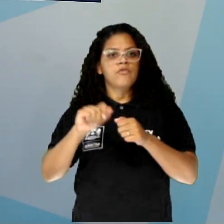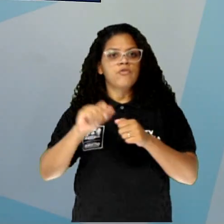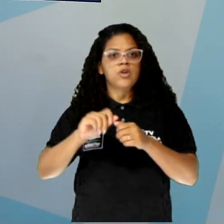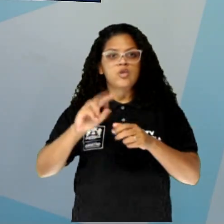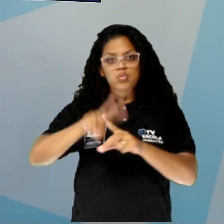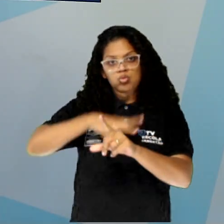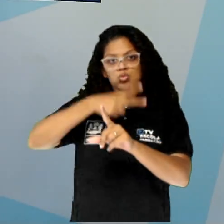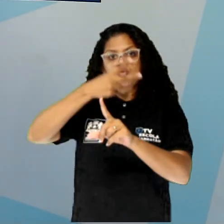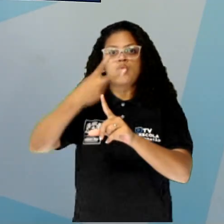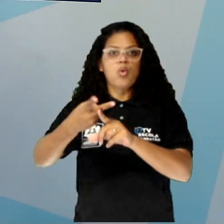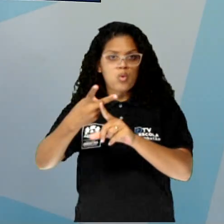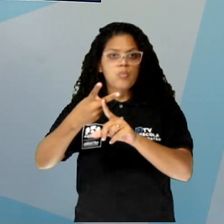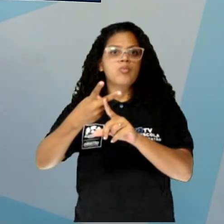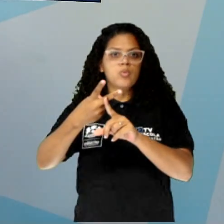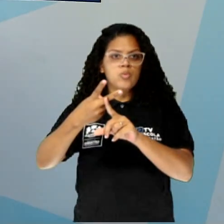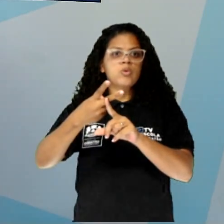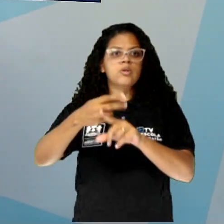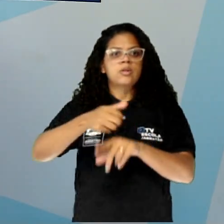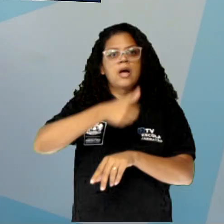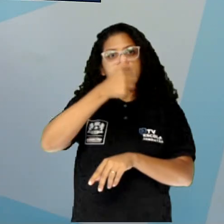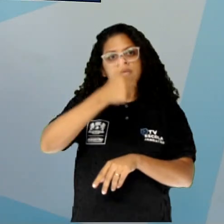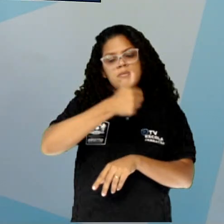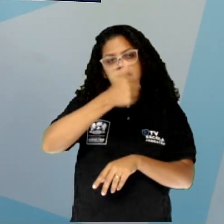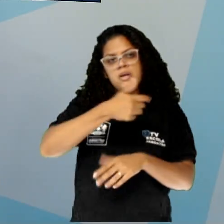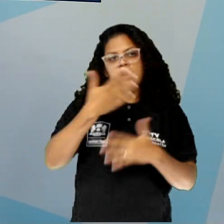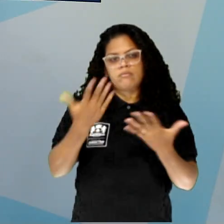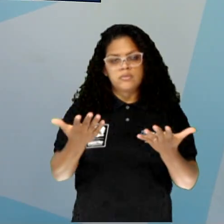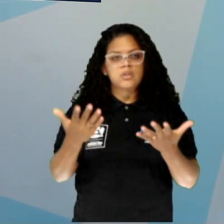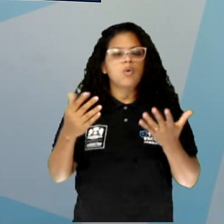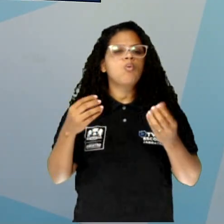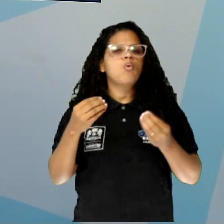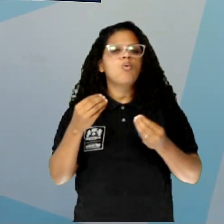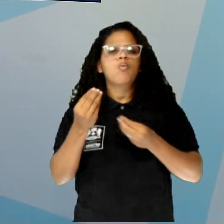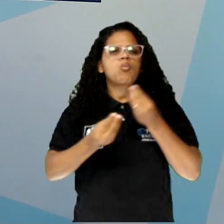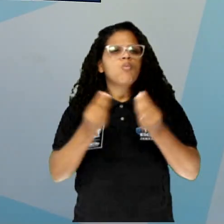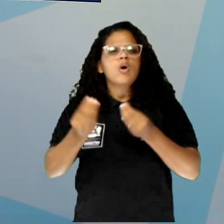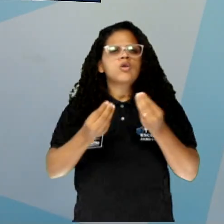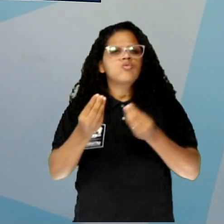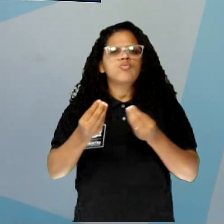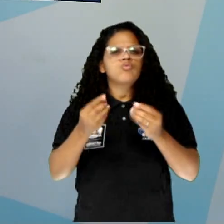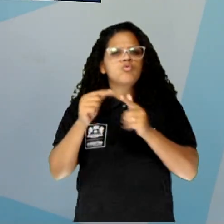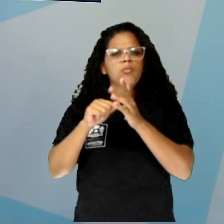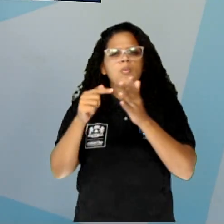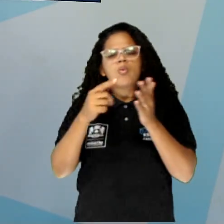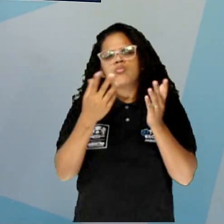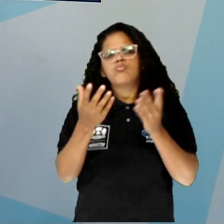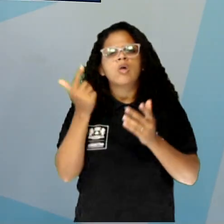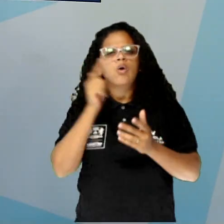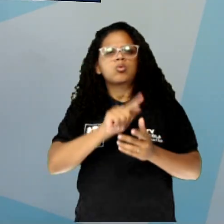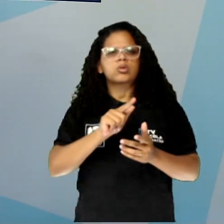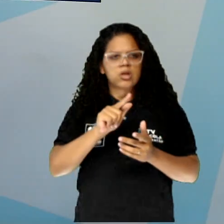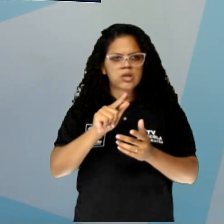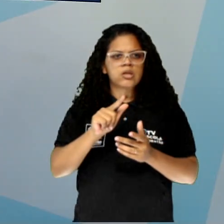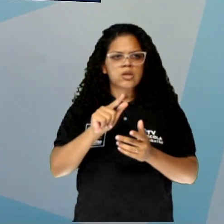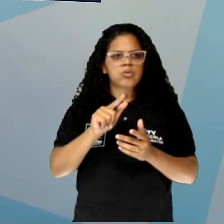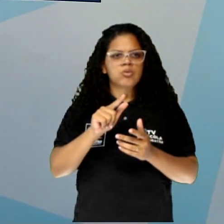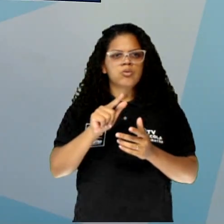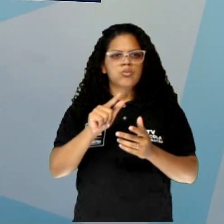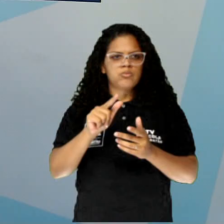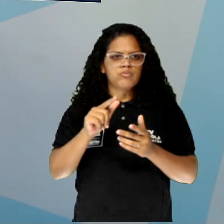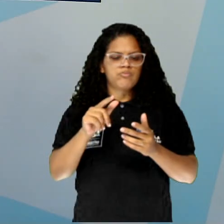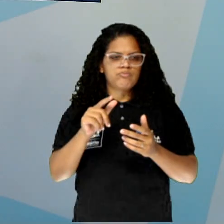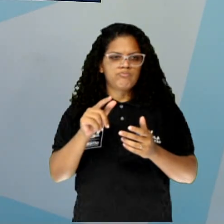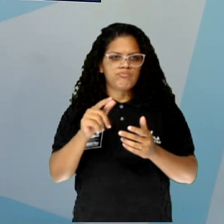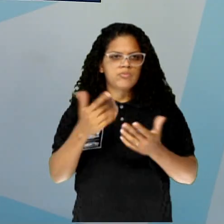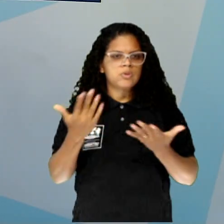segunda rodada. Quantos pontos Juliana fez a cada rodada? Parece ser difícil. Você vai ler a questão com calma e vai montar uma